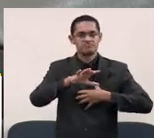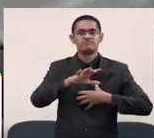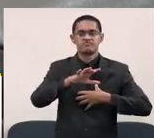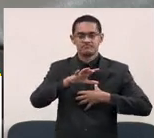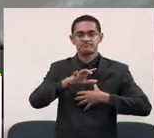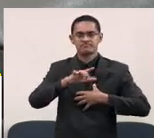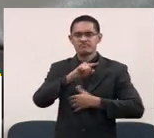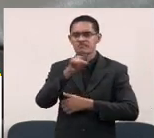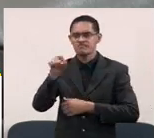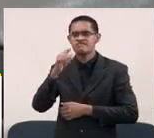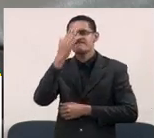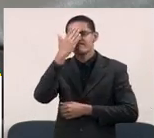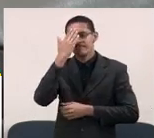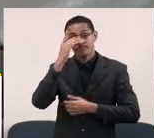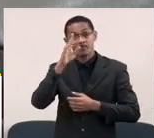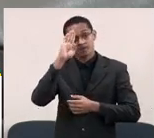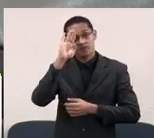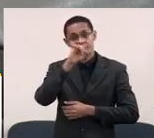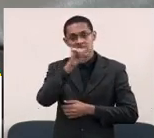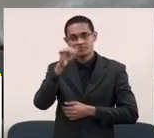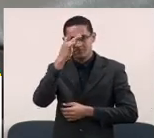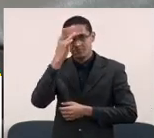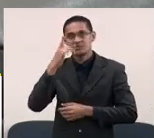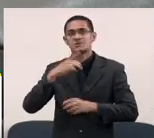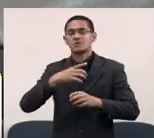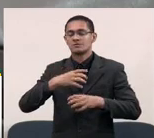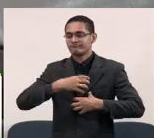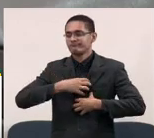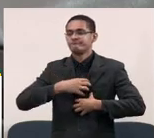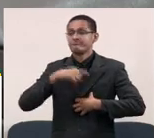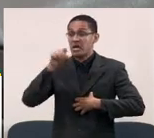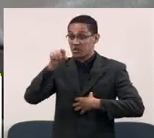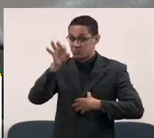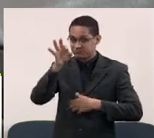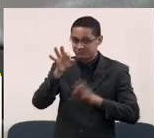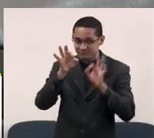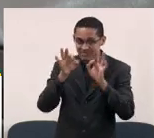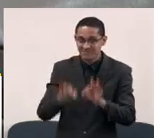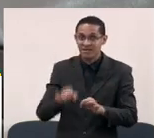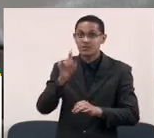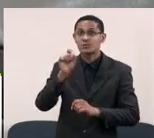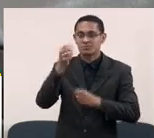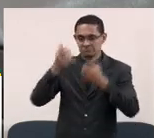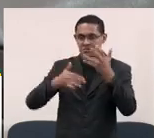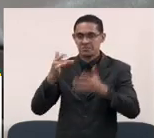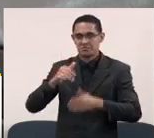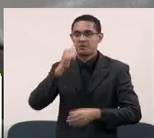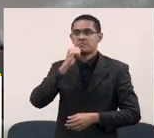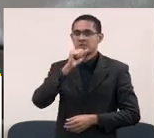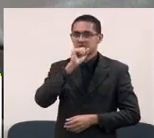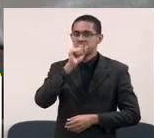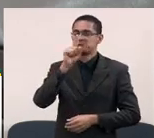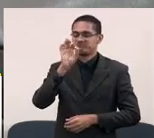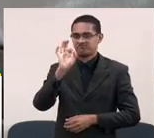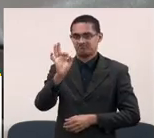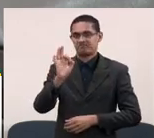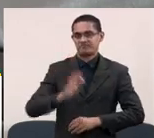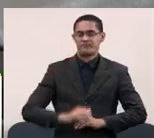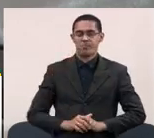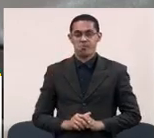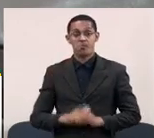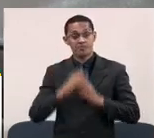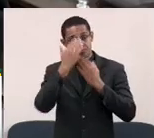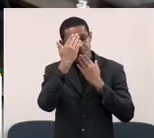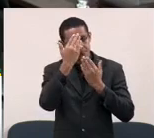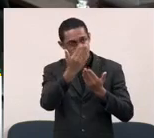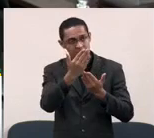realmente conhece são as pessoas que convivem. E a senhora destacou aí a presença da mãe. Muito obrigado. Obrigado, deputado Paulo Lemos. Eu